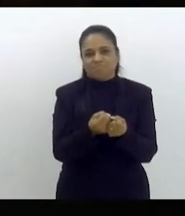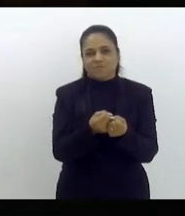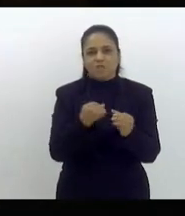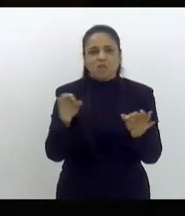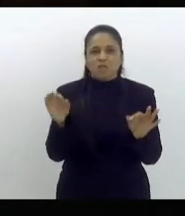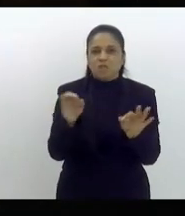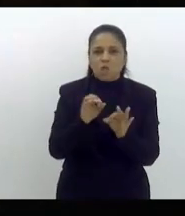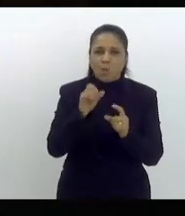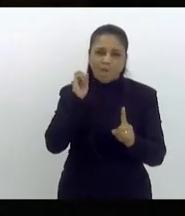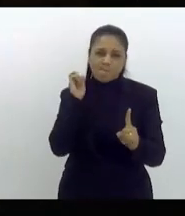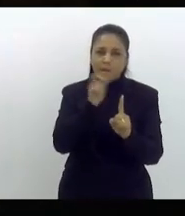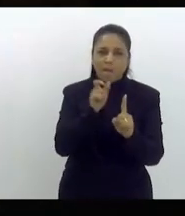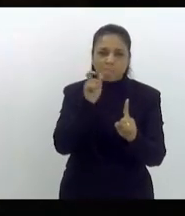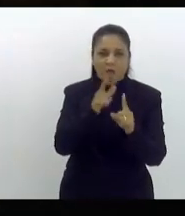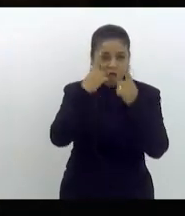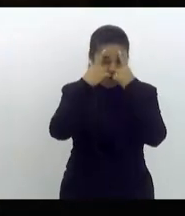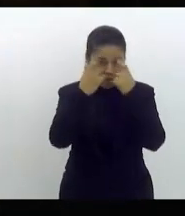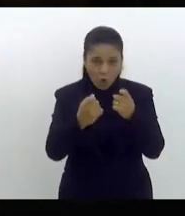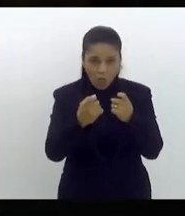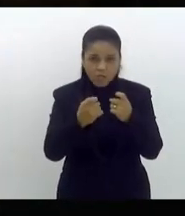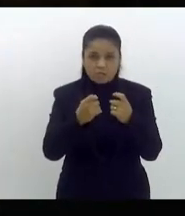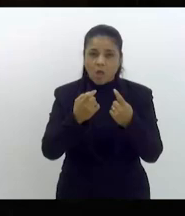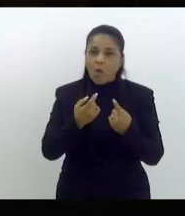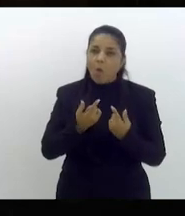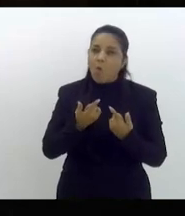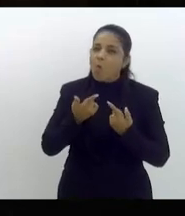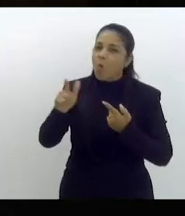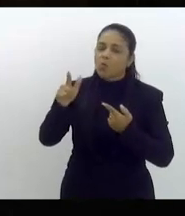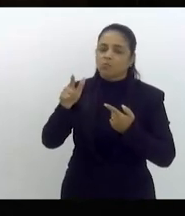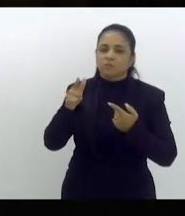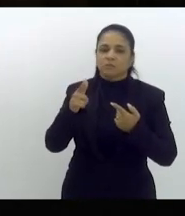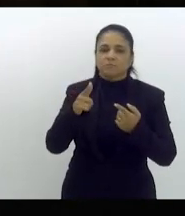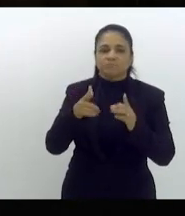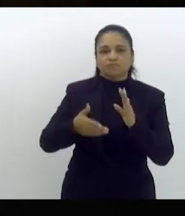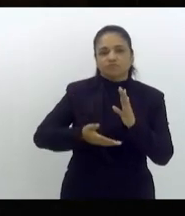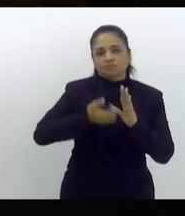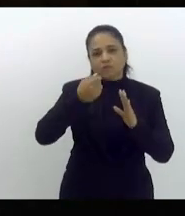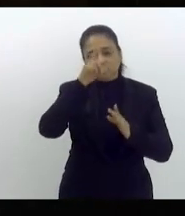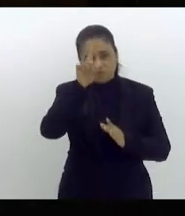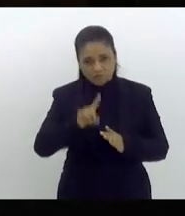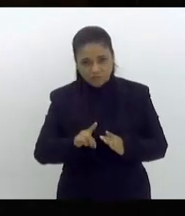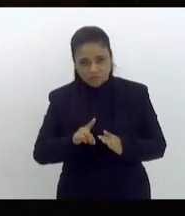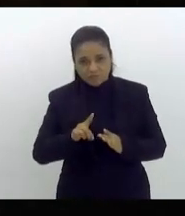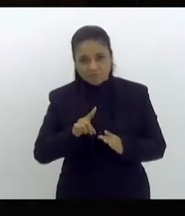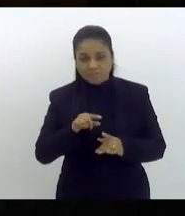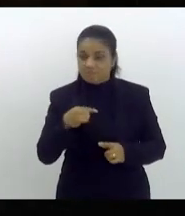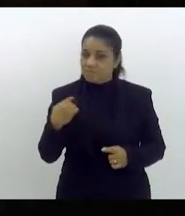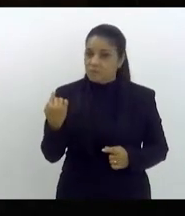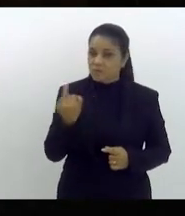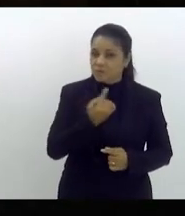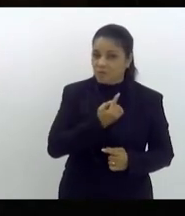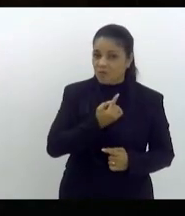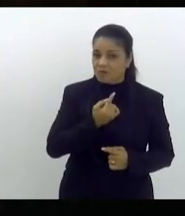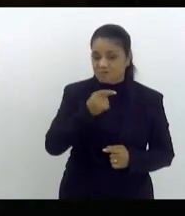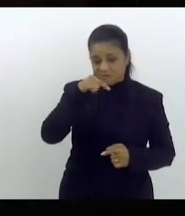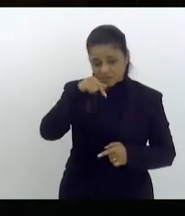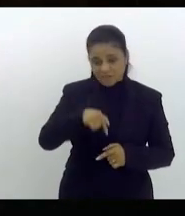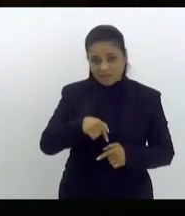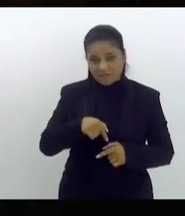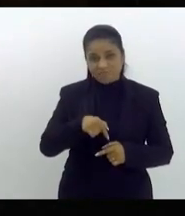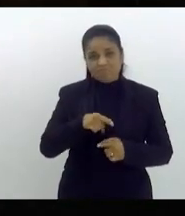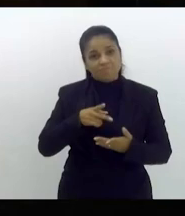forma de ofensa violência e qualquer tentativa de retirada de direitos nós estamos aqui e aqui